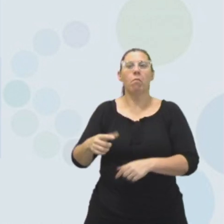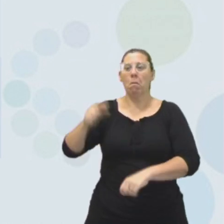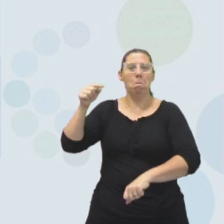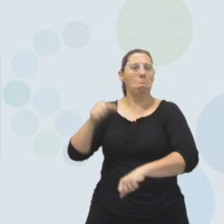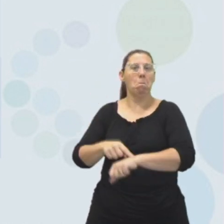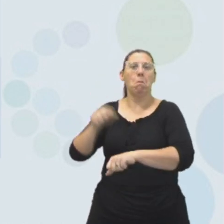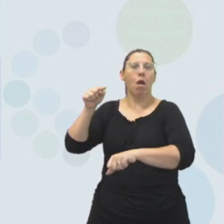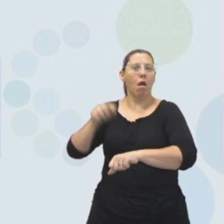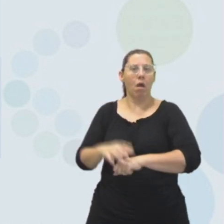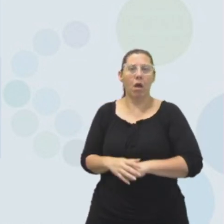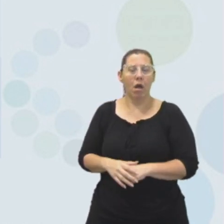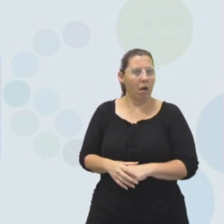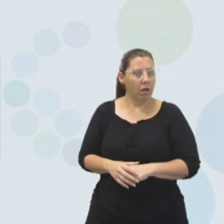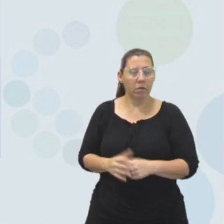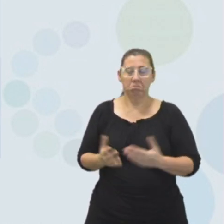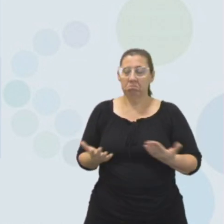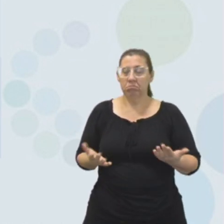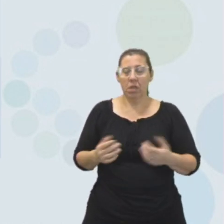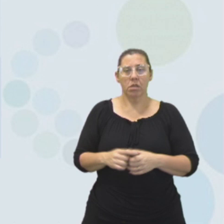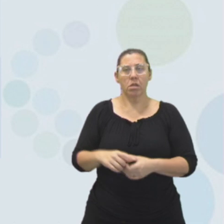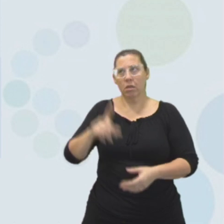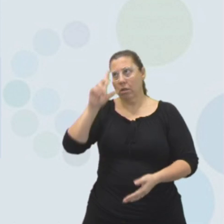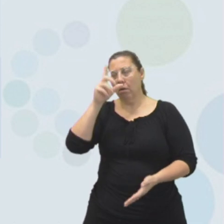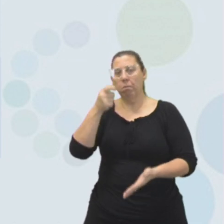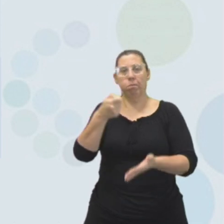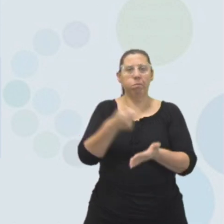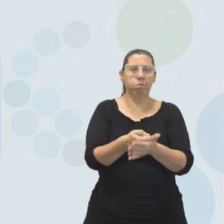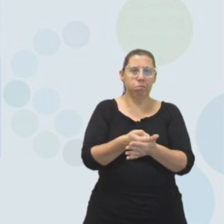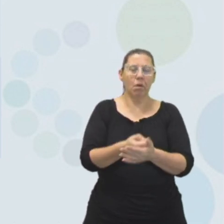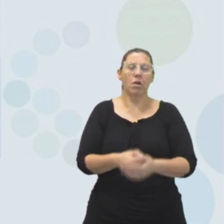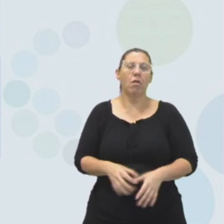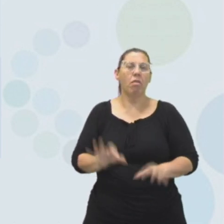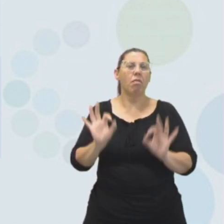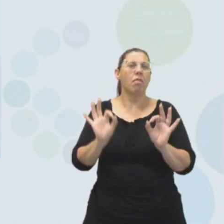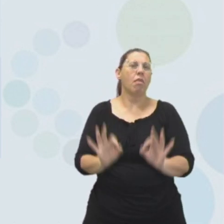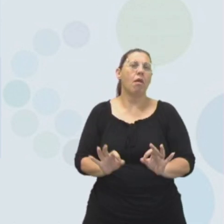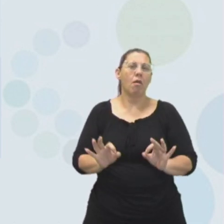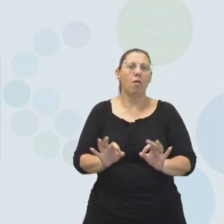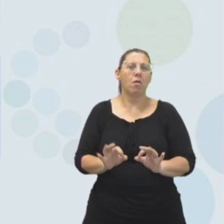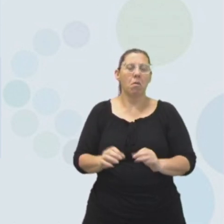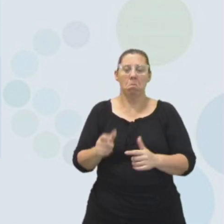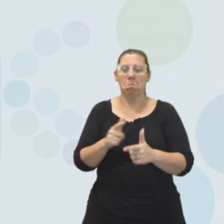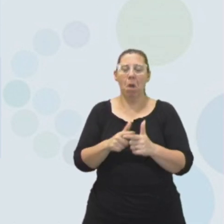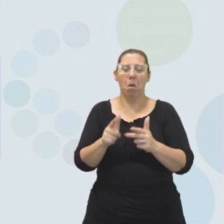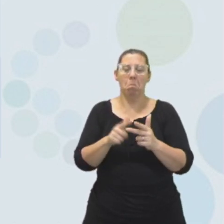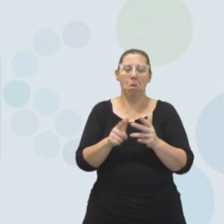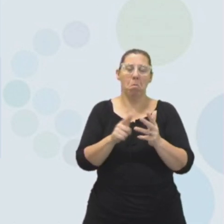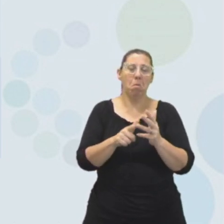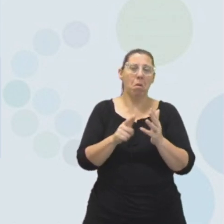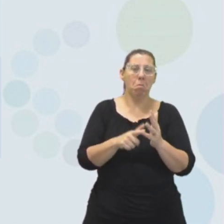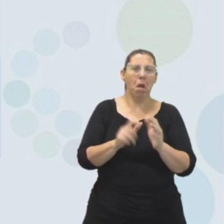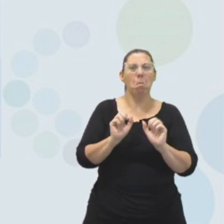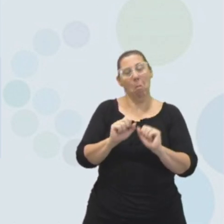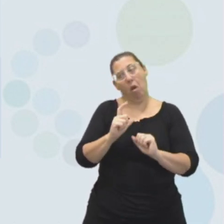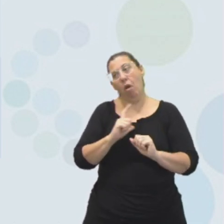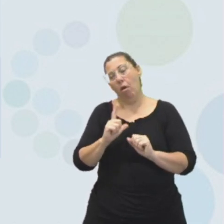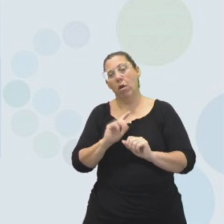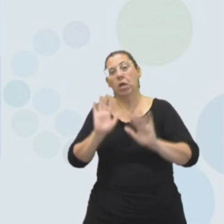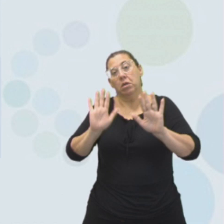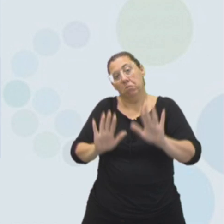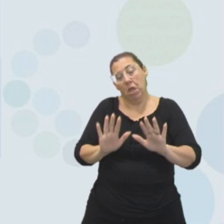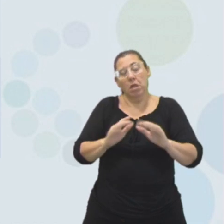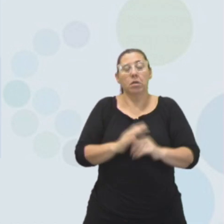imediato, que seja soluções imediatas para resolver qualquer problema que possa existir,